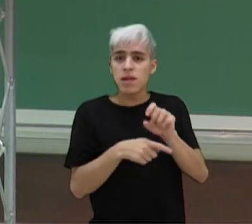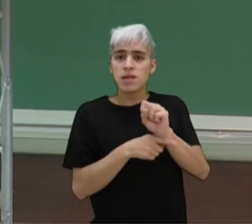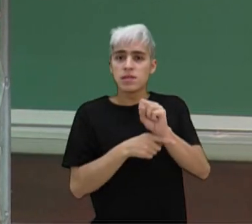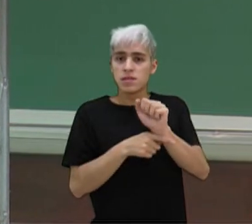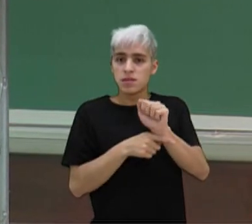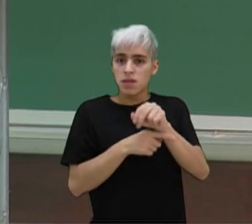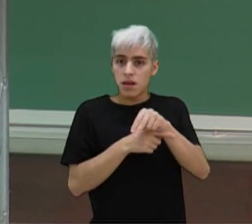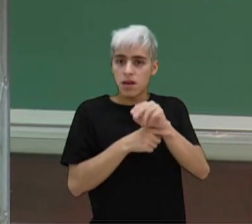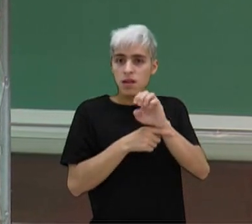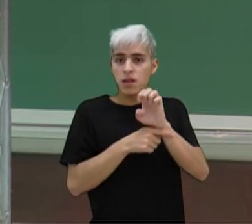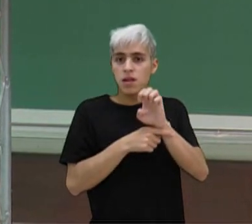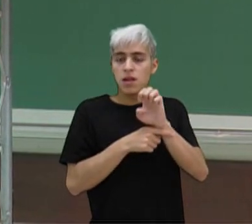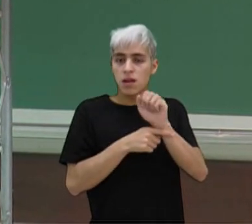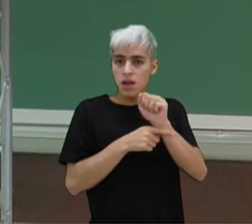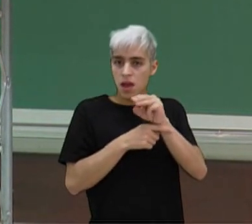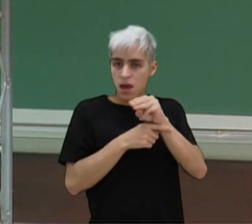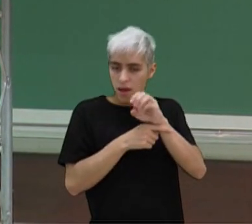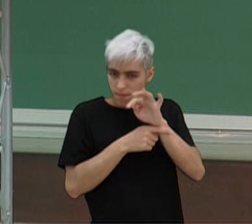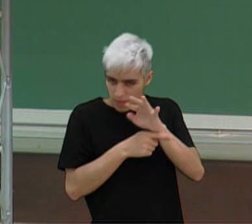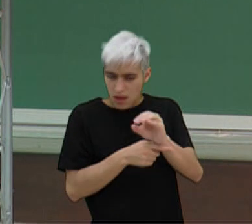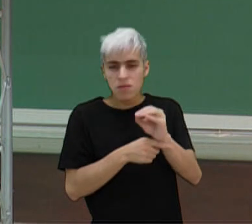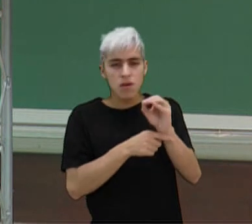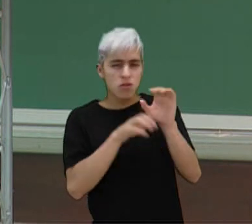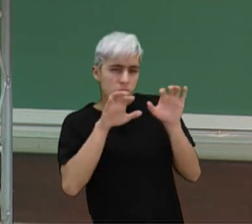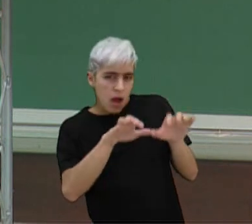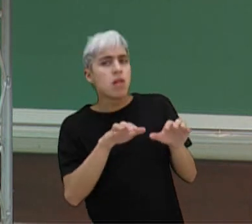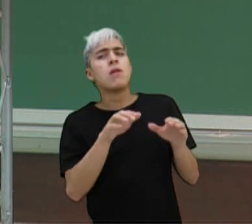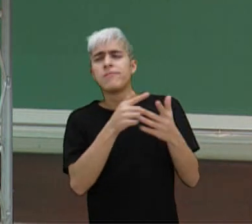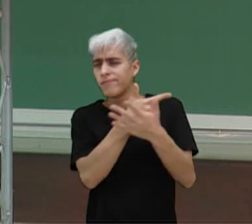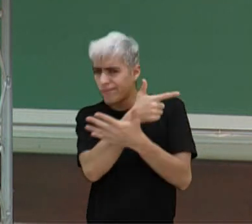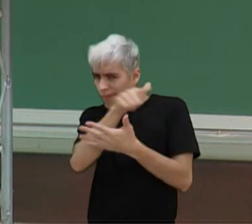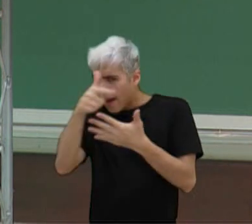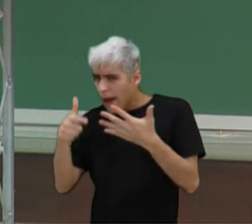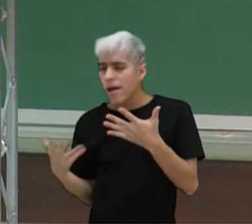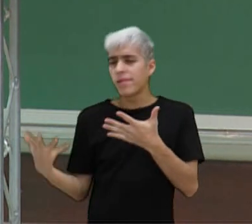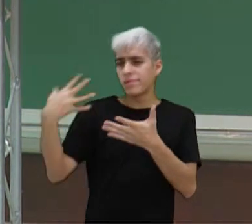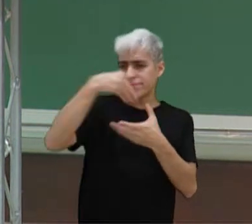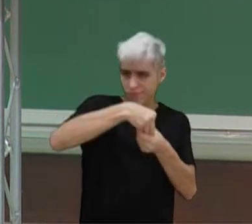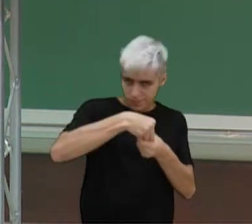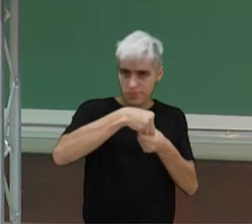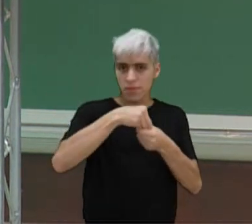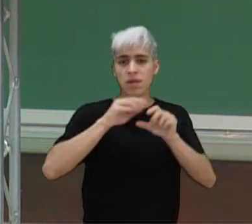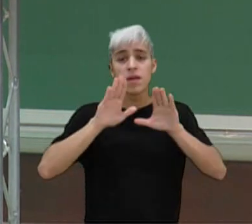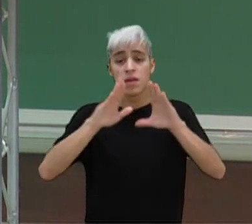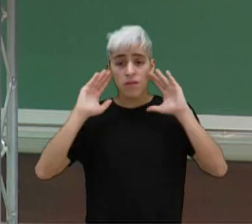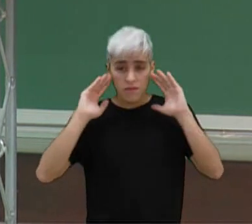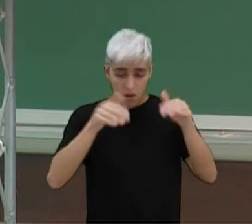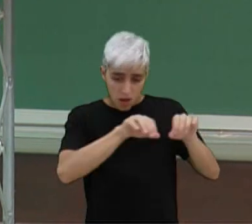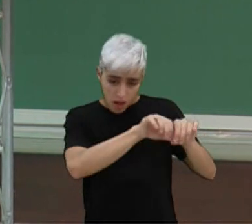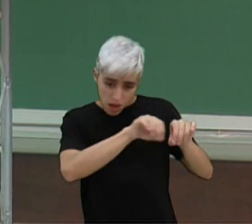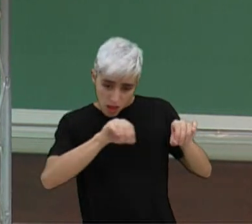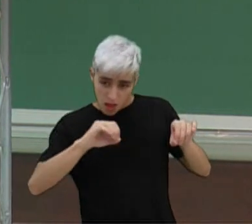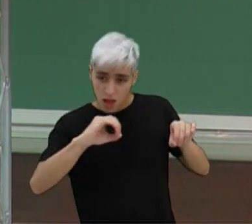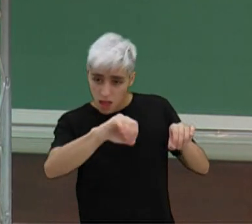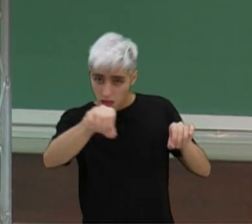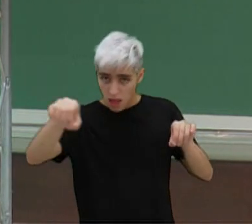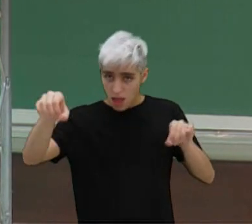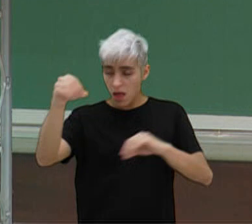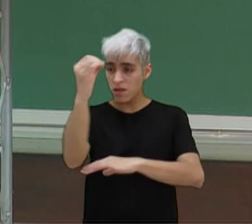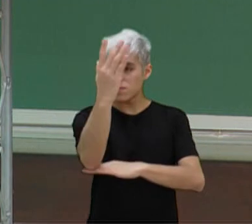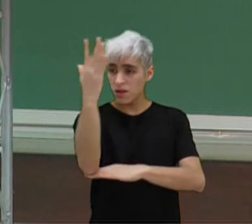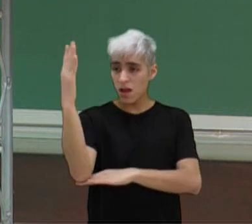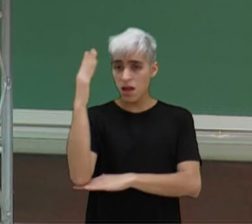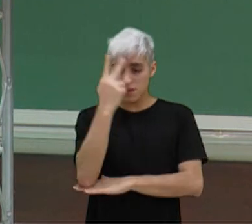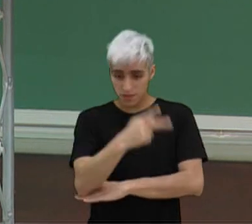não é só isso, abarca outras questões também. Mas nós vamos trabalhar a questão do saneamento ambiental no